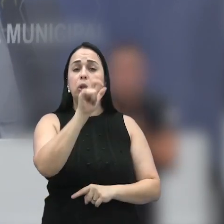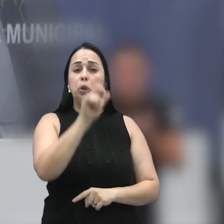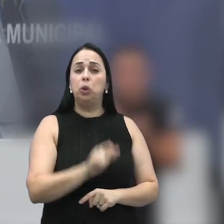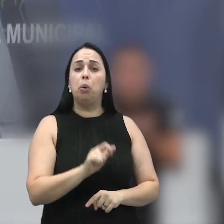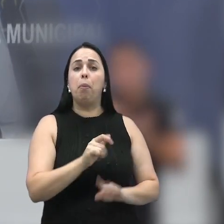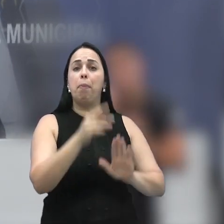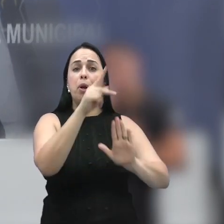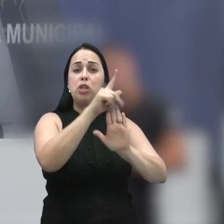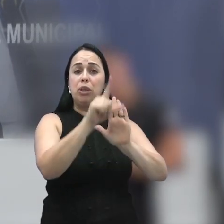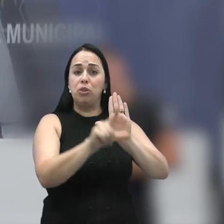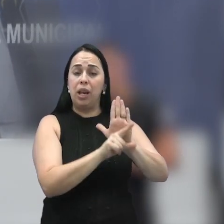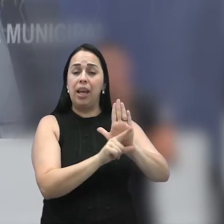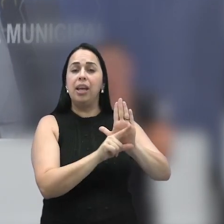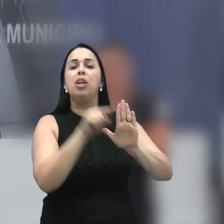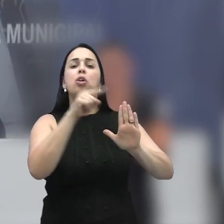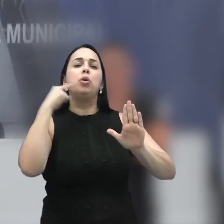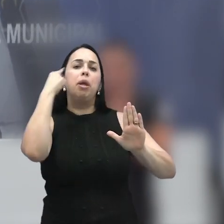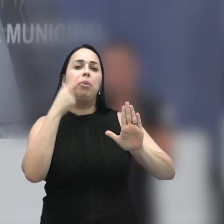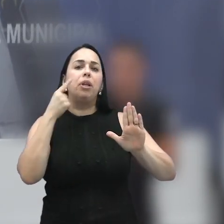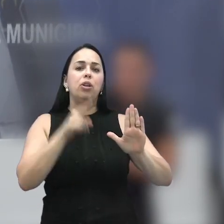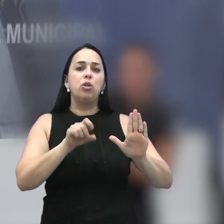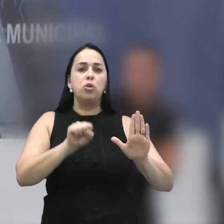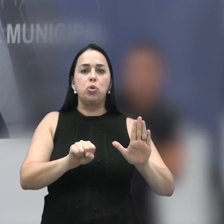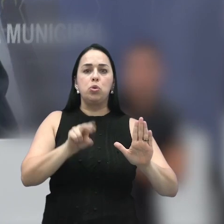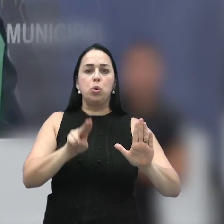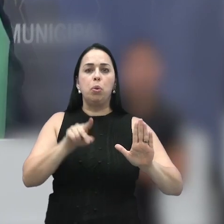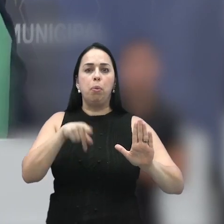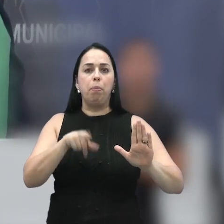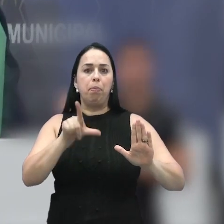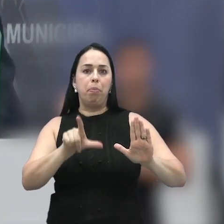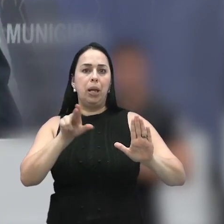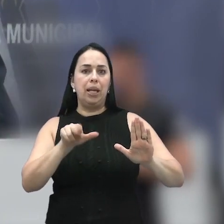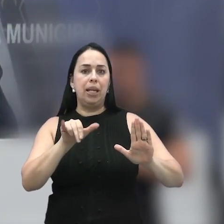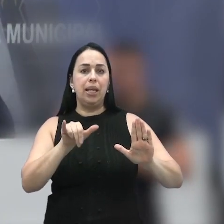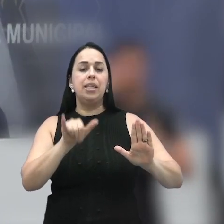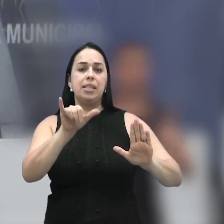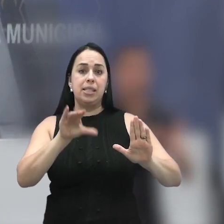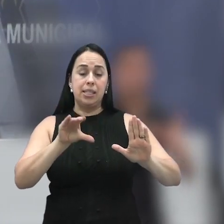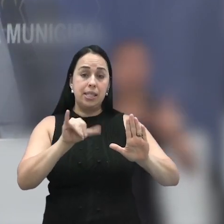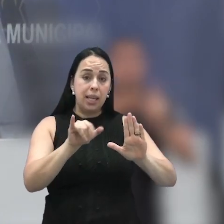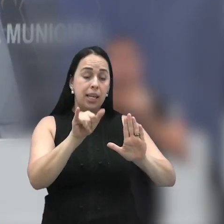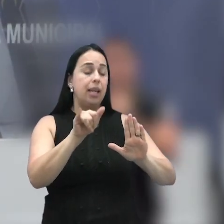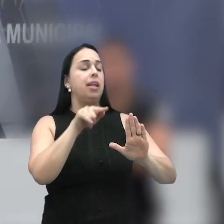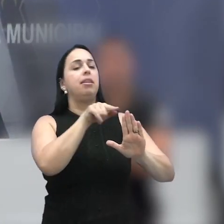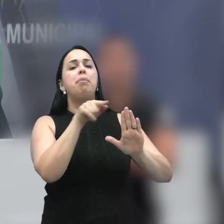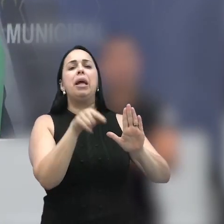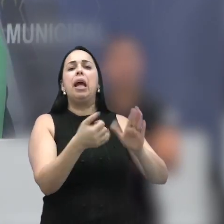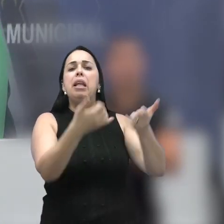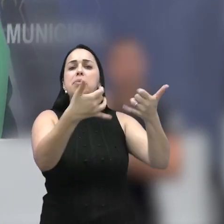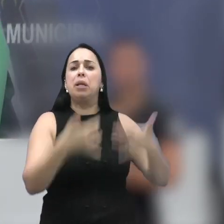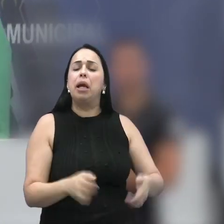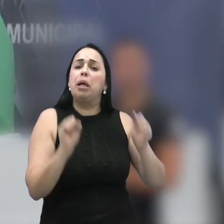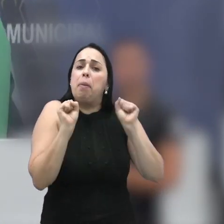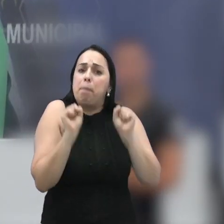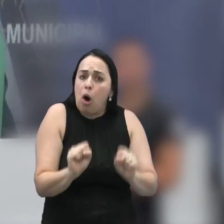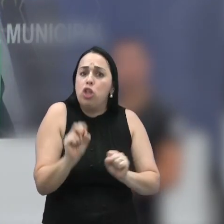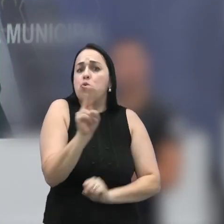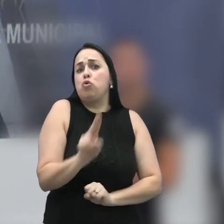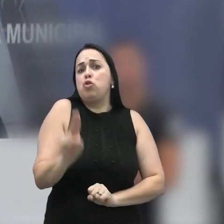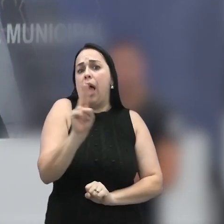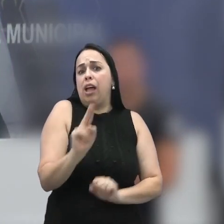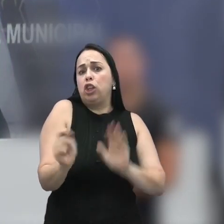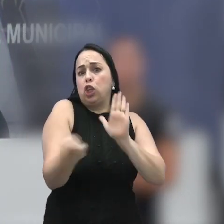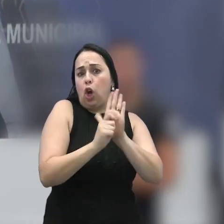Eduardo Suplicy, que, segundo o parlamentar, teria o objetivo de regulamentar o uso assistido de drogas no estado de